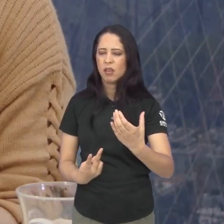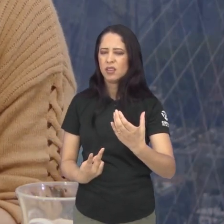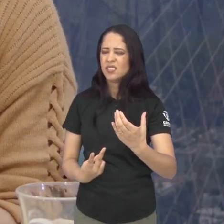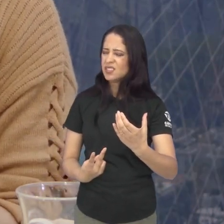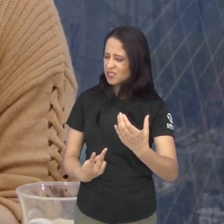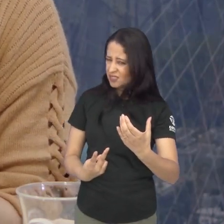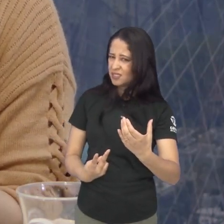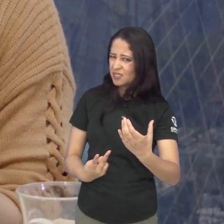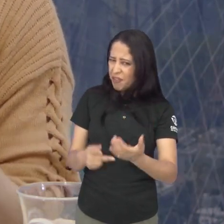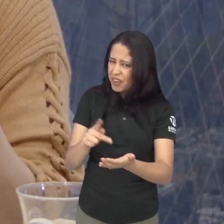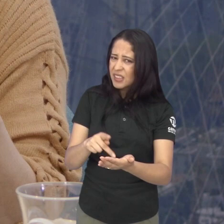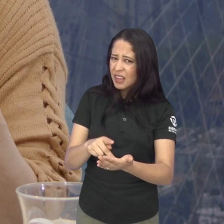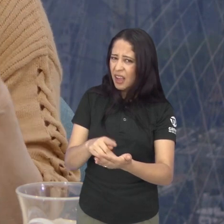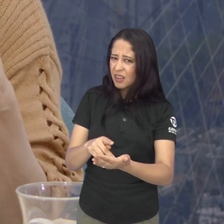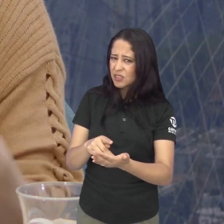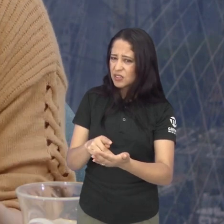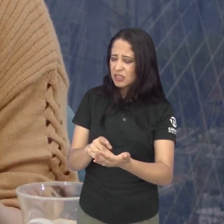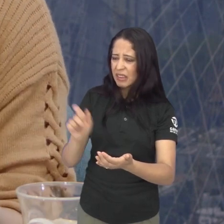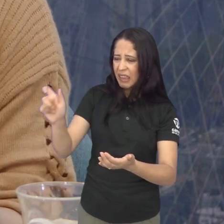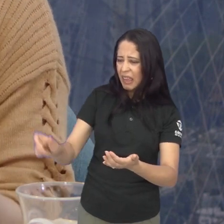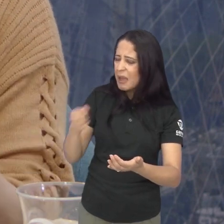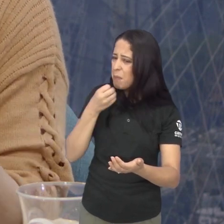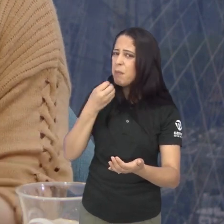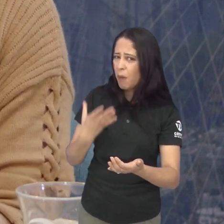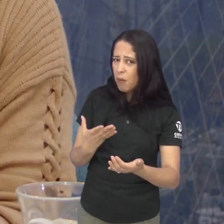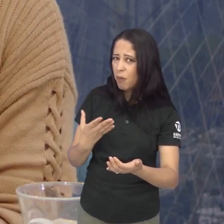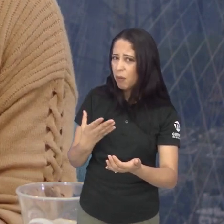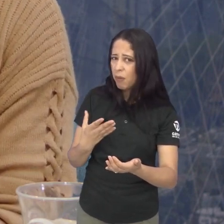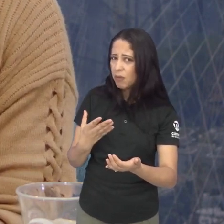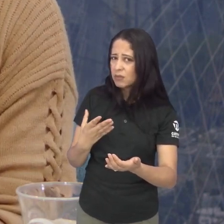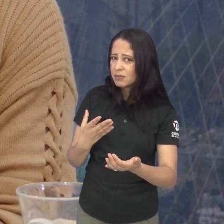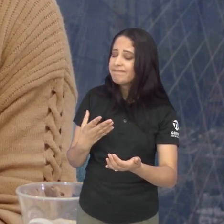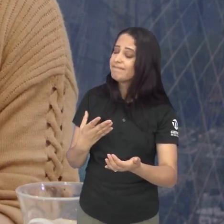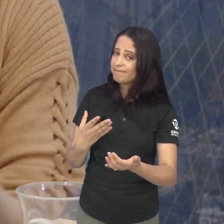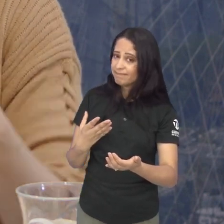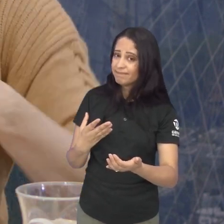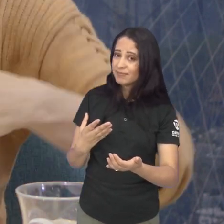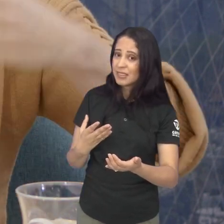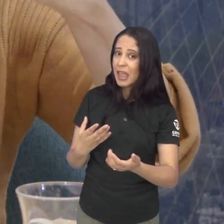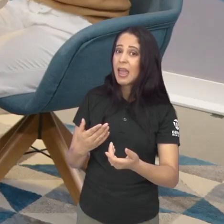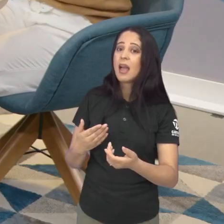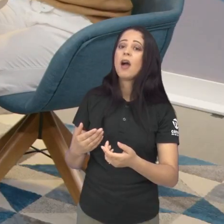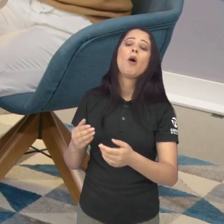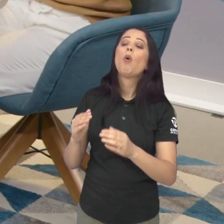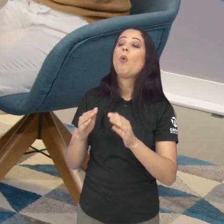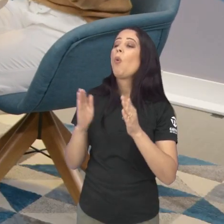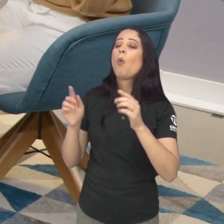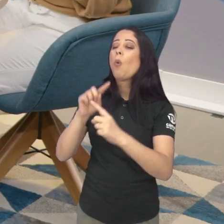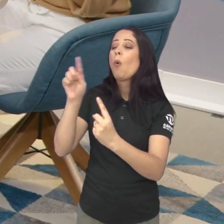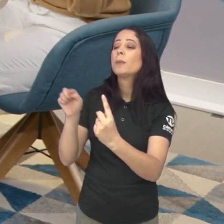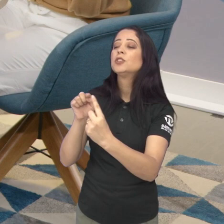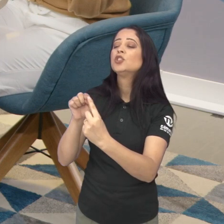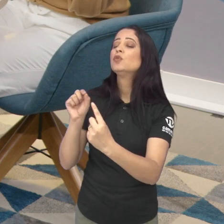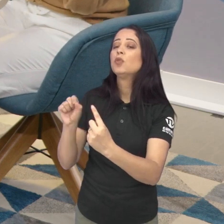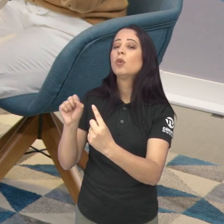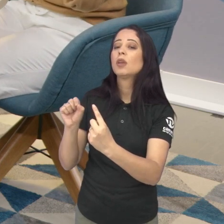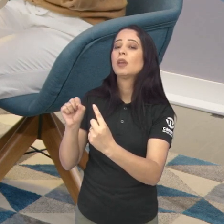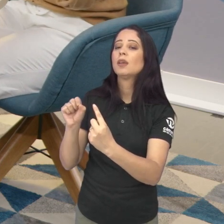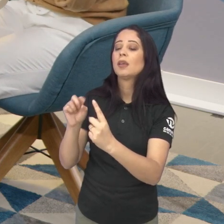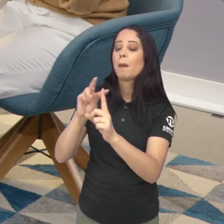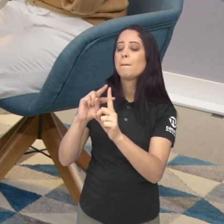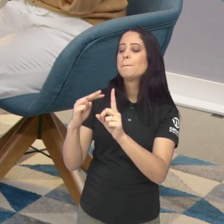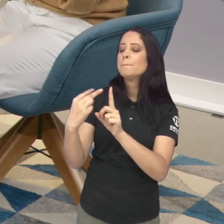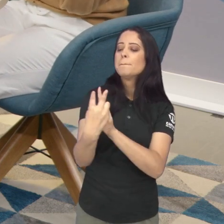Será? Será que para esse meu filho é isso que vai ser importante? Ou será que eu tenho que ter um outro olhar do que